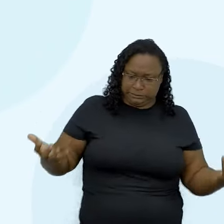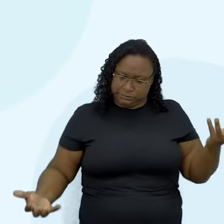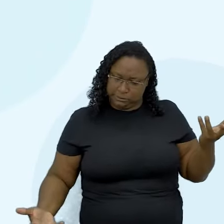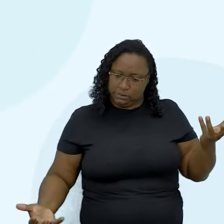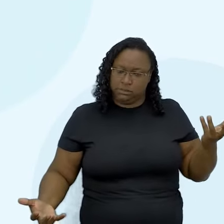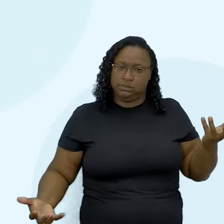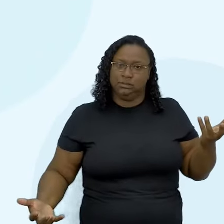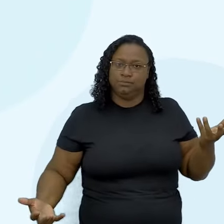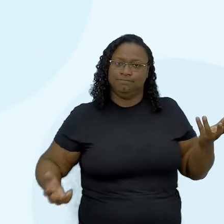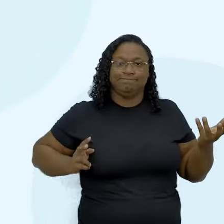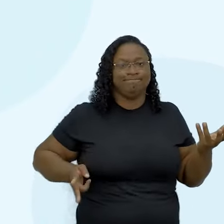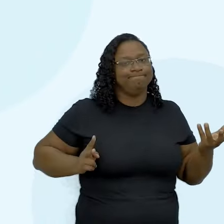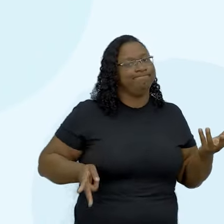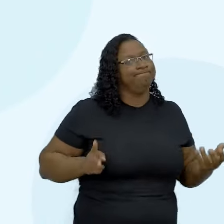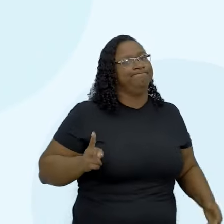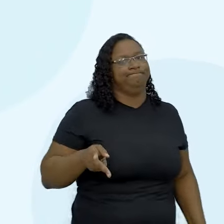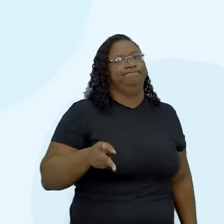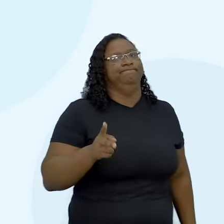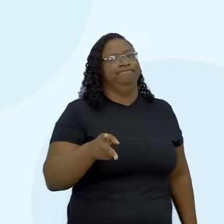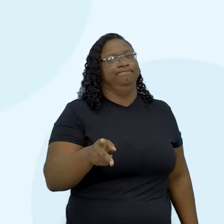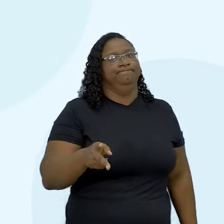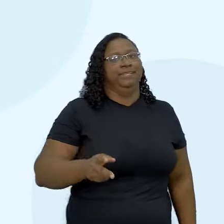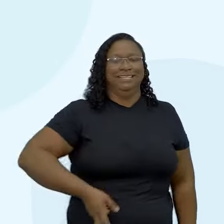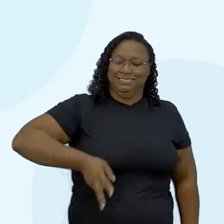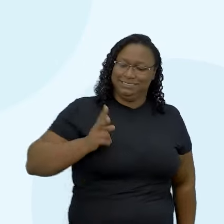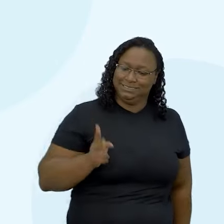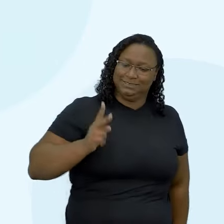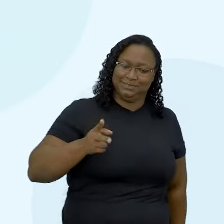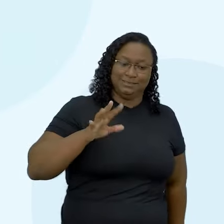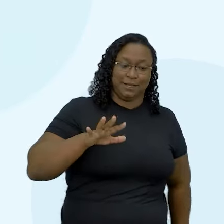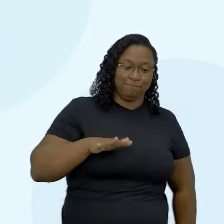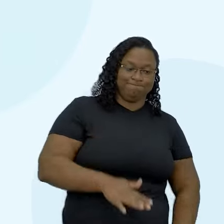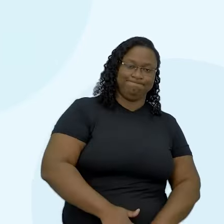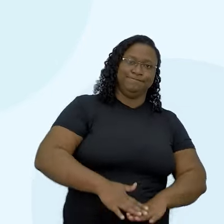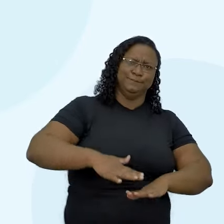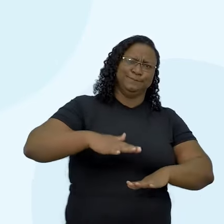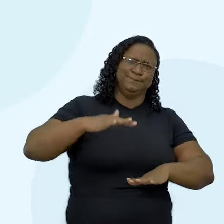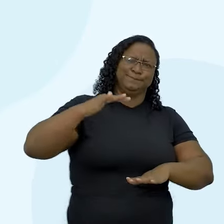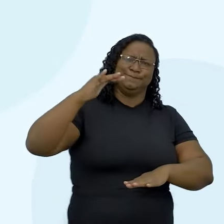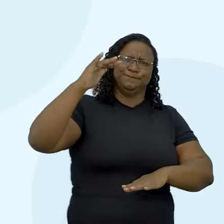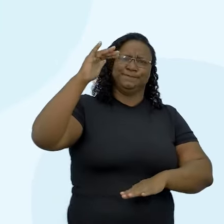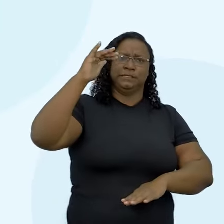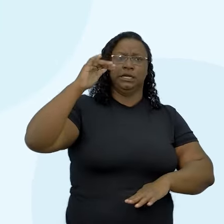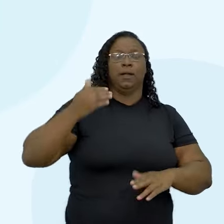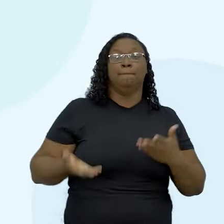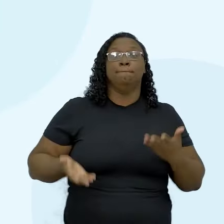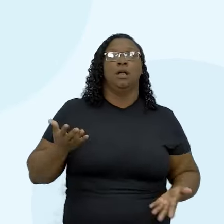é contínua e em constante crescimento e peso. Então, cada vez mais essas